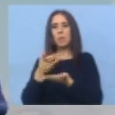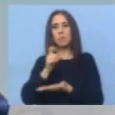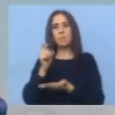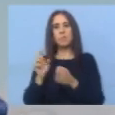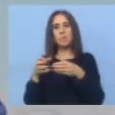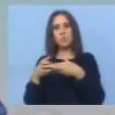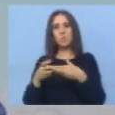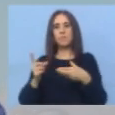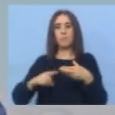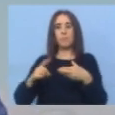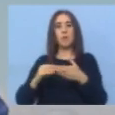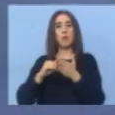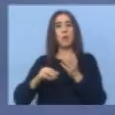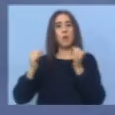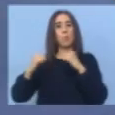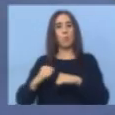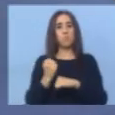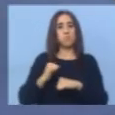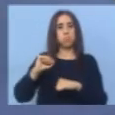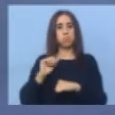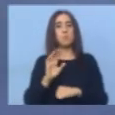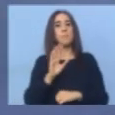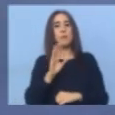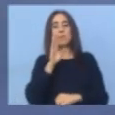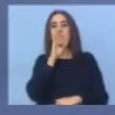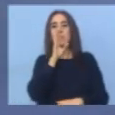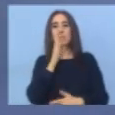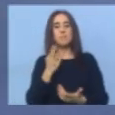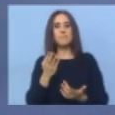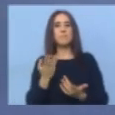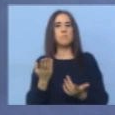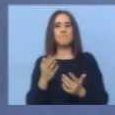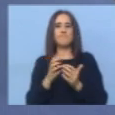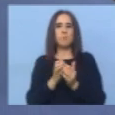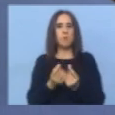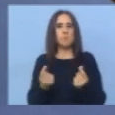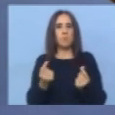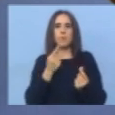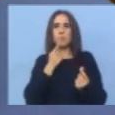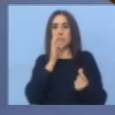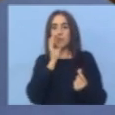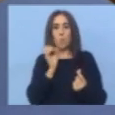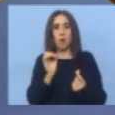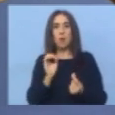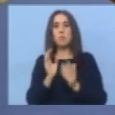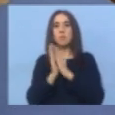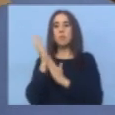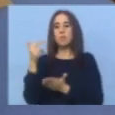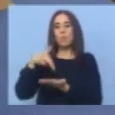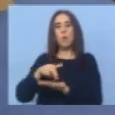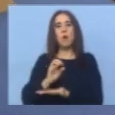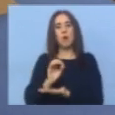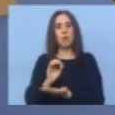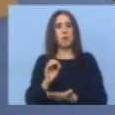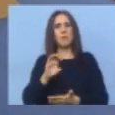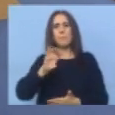sucessivamente quebrado. Mas se não é com oração, com a presença de Deus, não conseguimos a paz